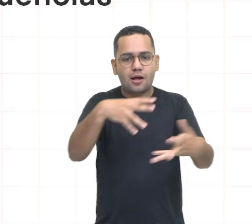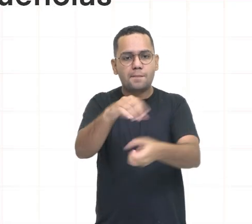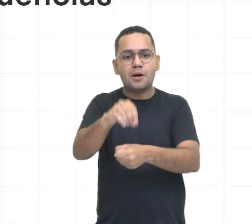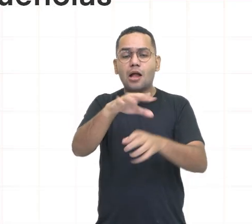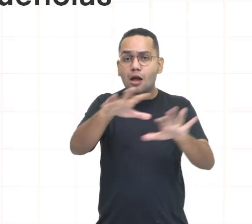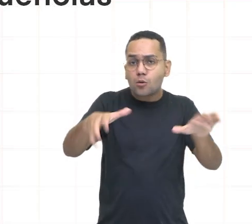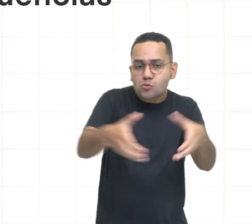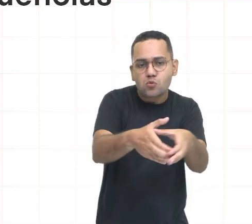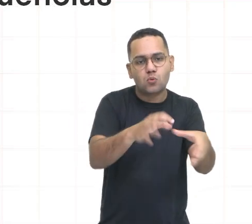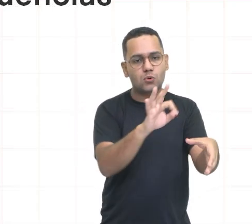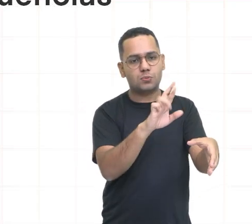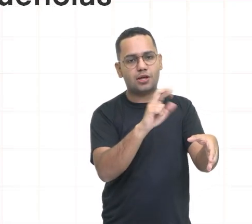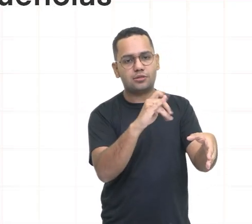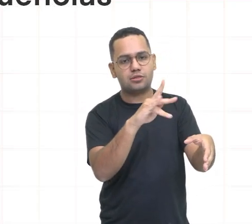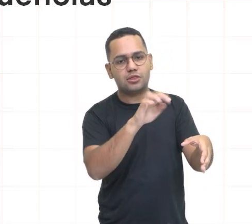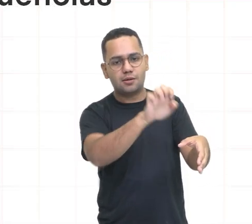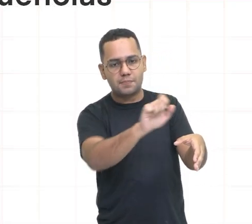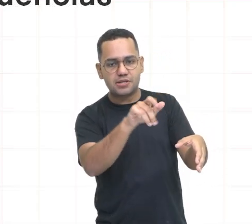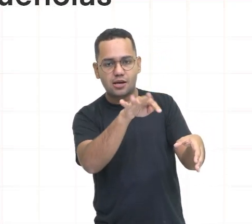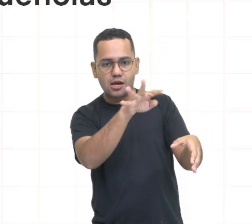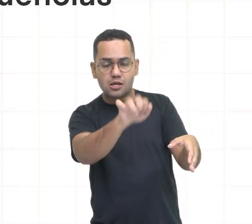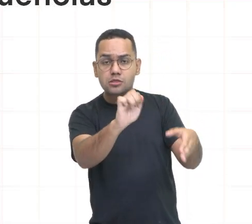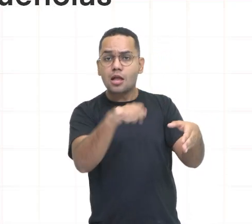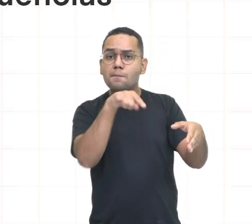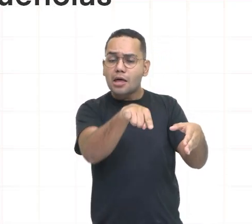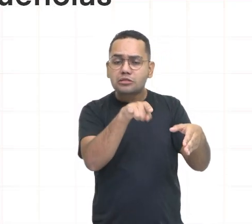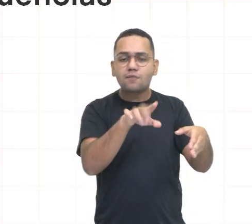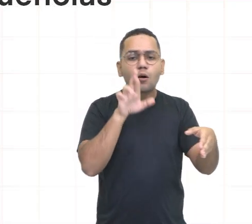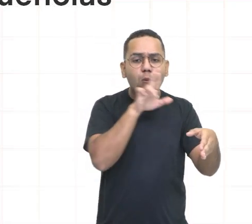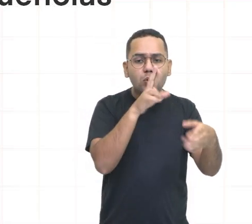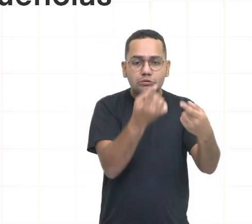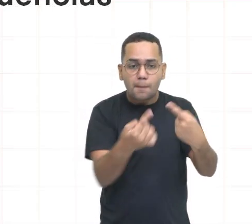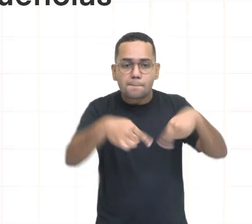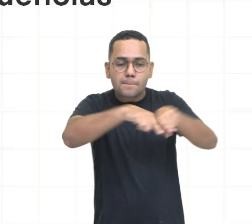Rússia lutou ao lado da Inglaterra e da França